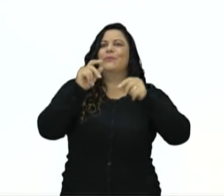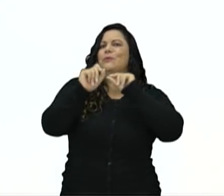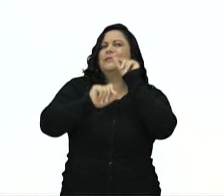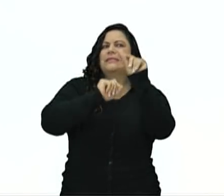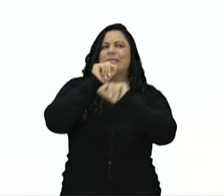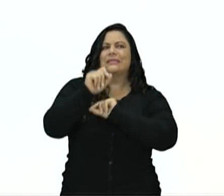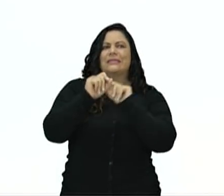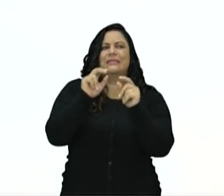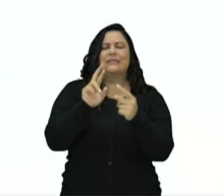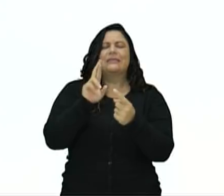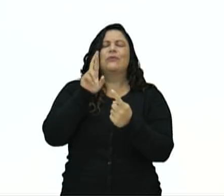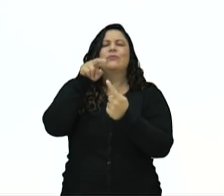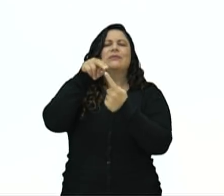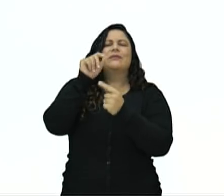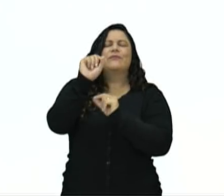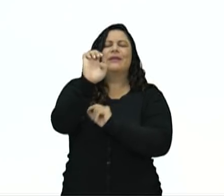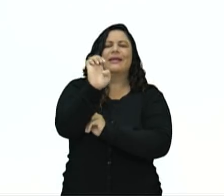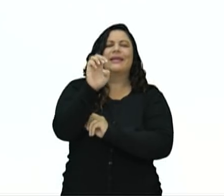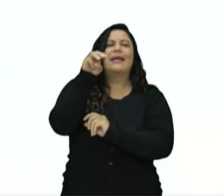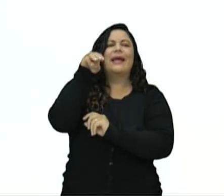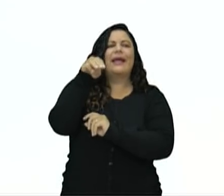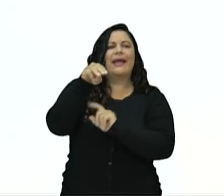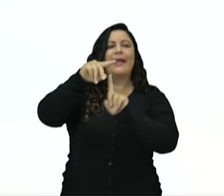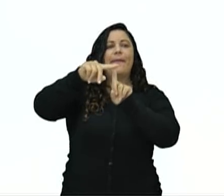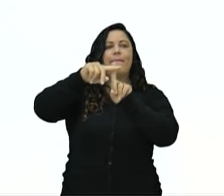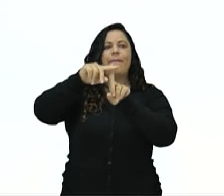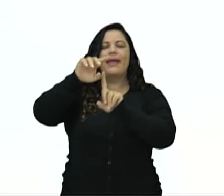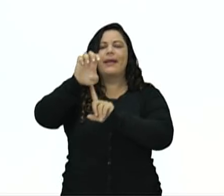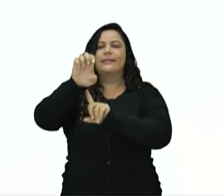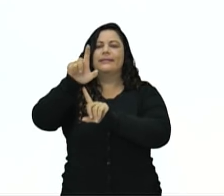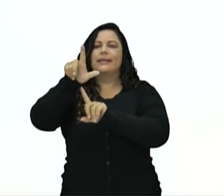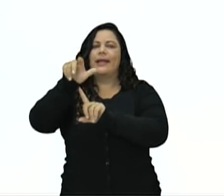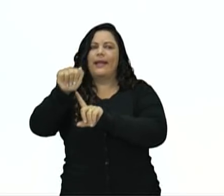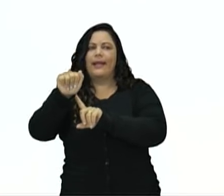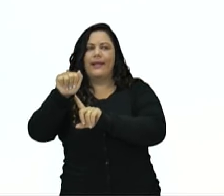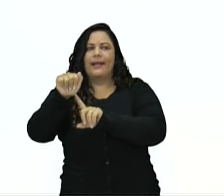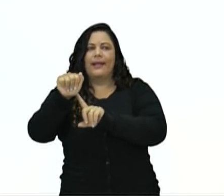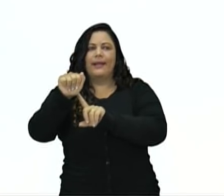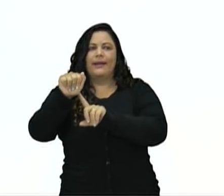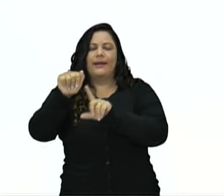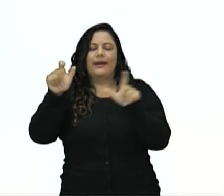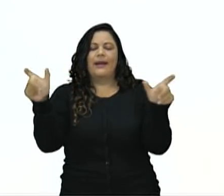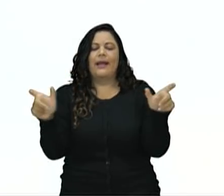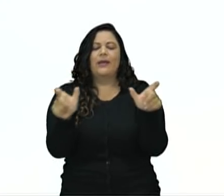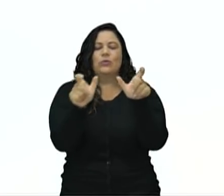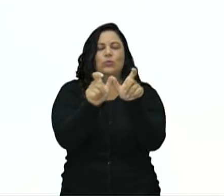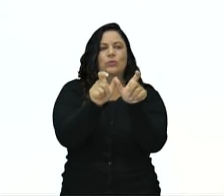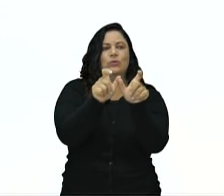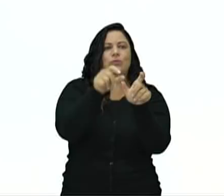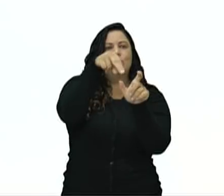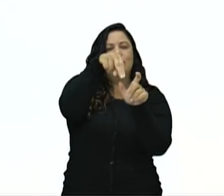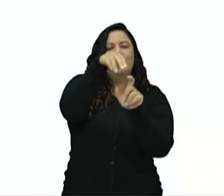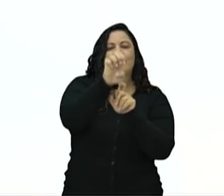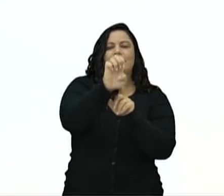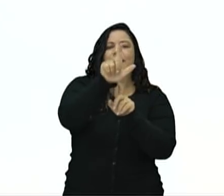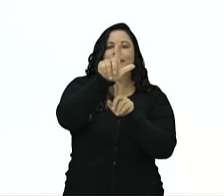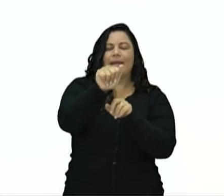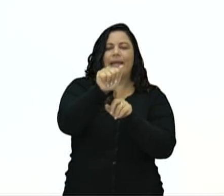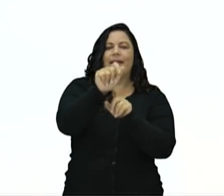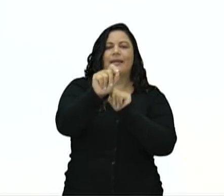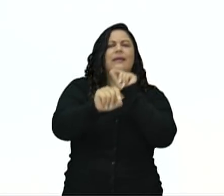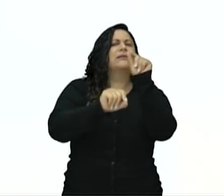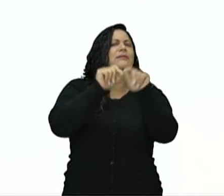termo ou expressão, né? Então, a palavra nela está se referindo ao que nesse enunciado, tá? Vou deixar vocês pensando aí.